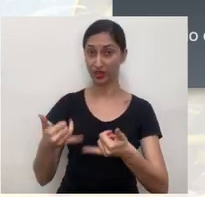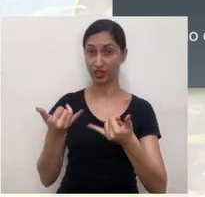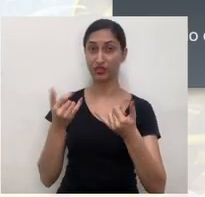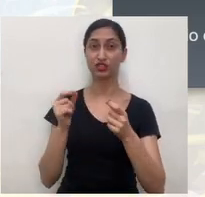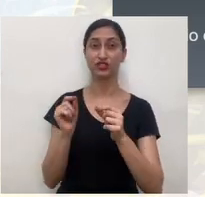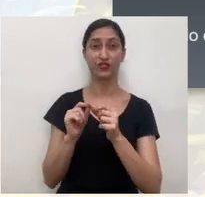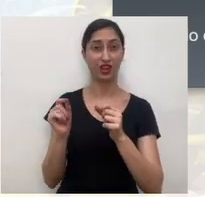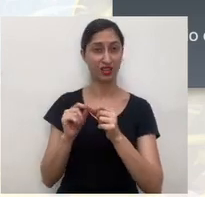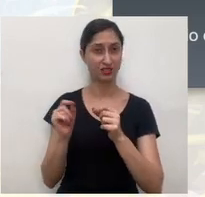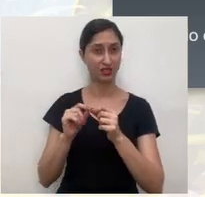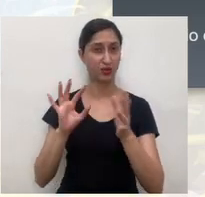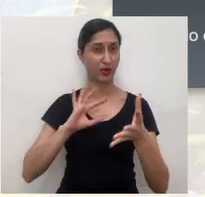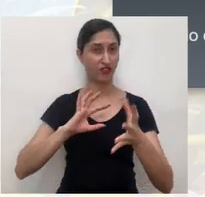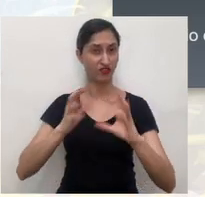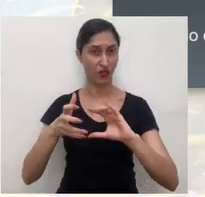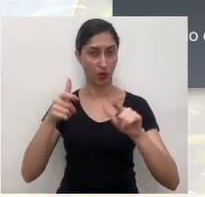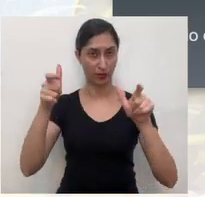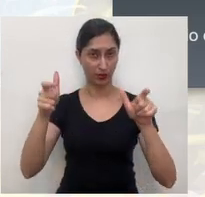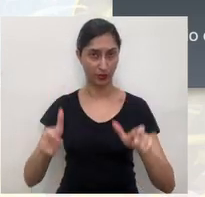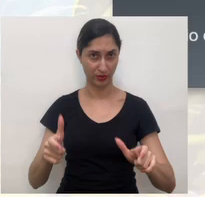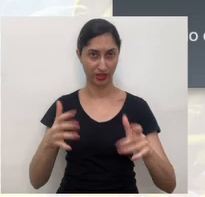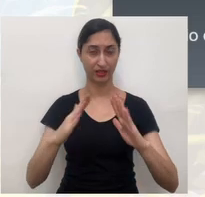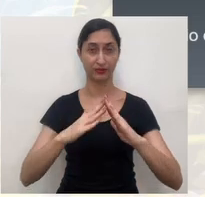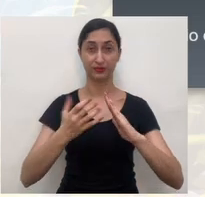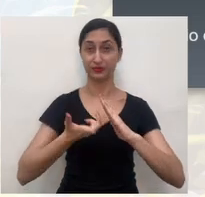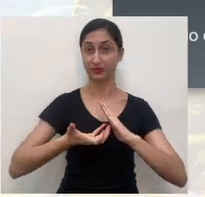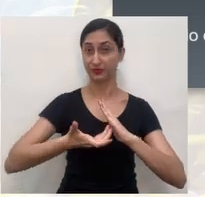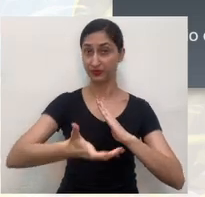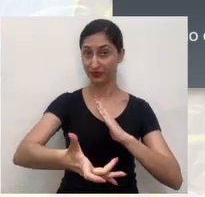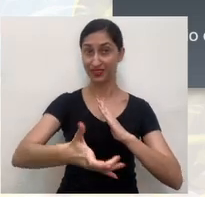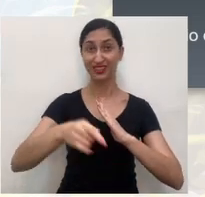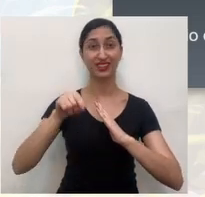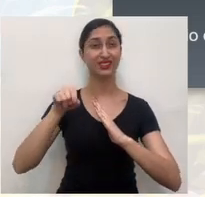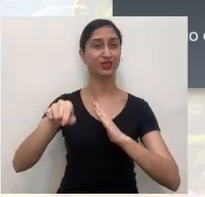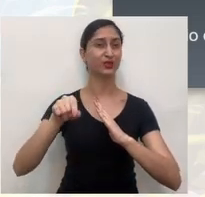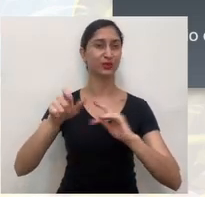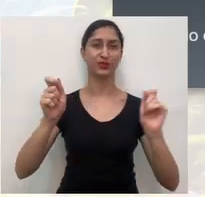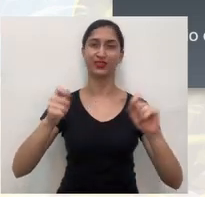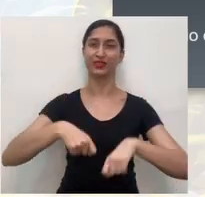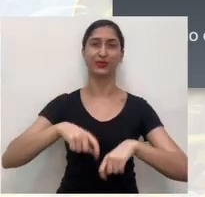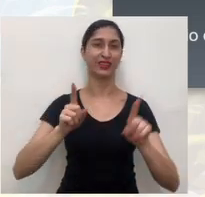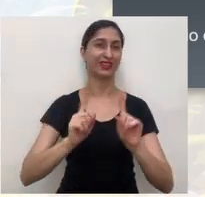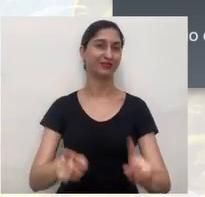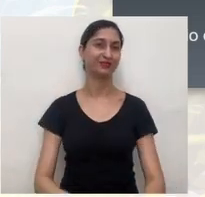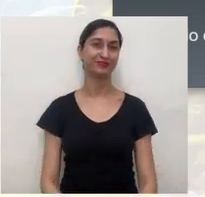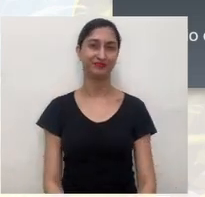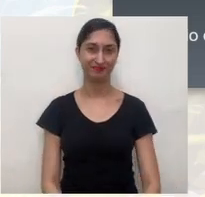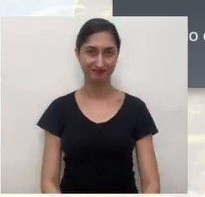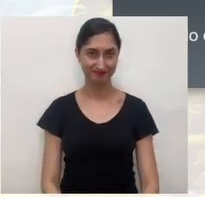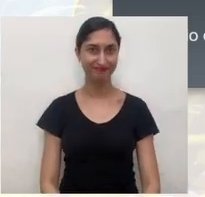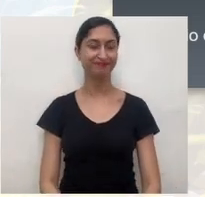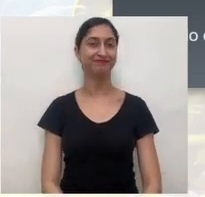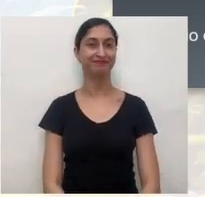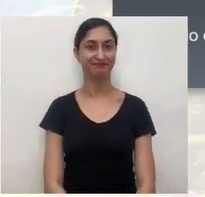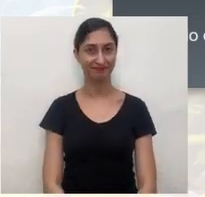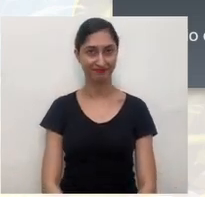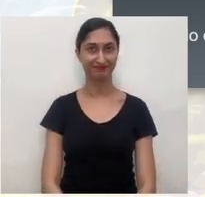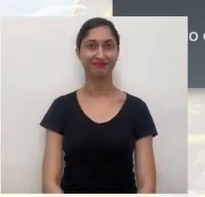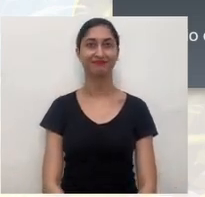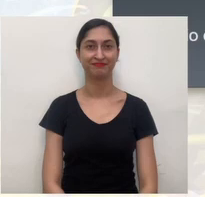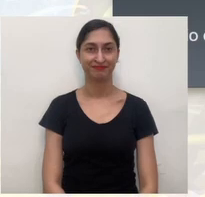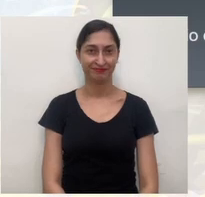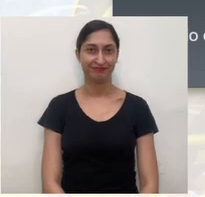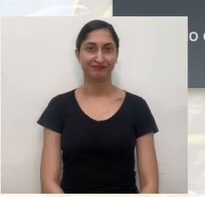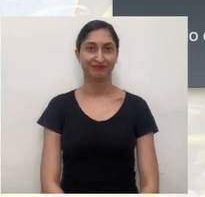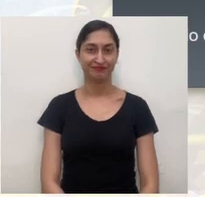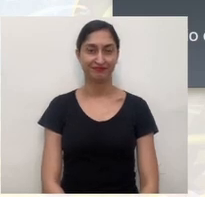uma reforma desse jardim, essa forma aqui não ia chegar ao acaso aqui. Ela iria passar a chegar